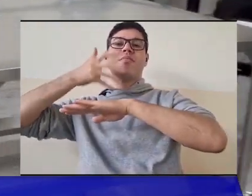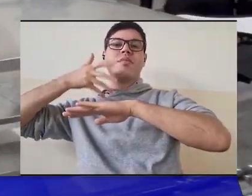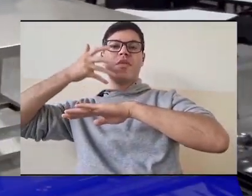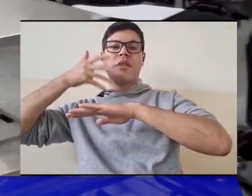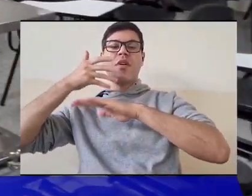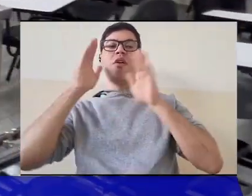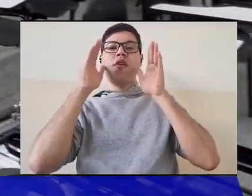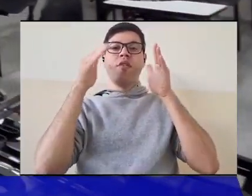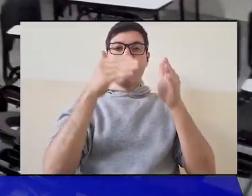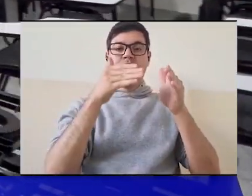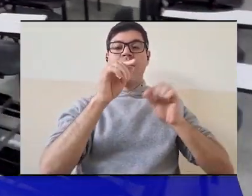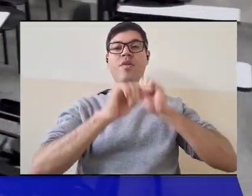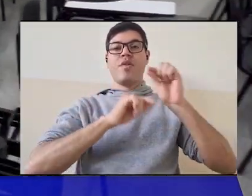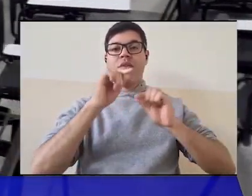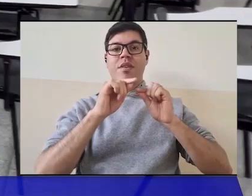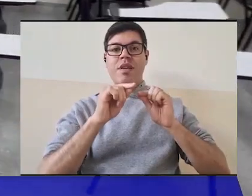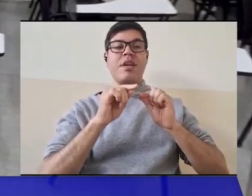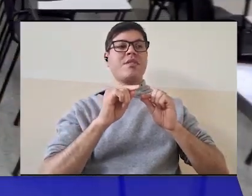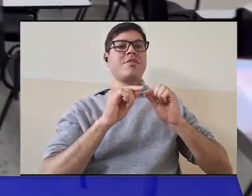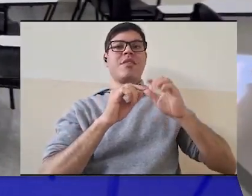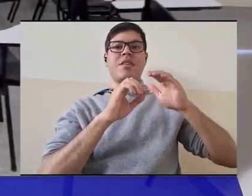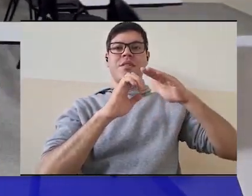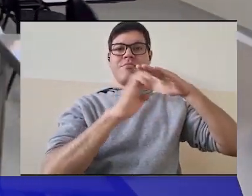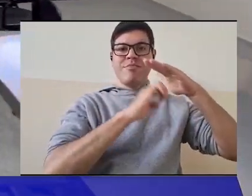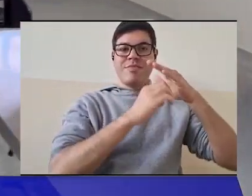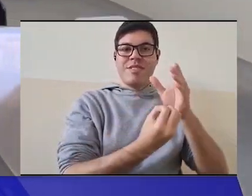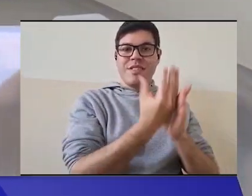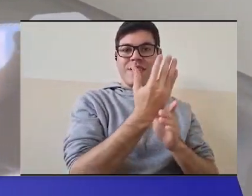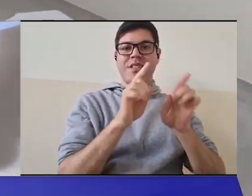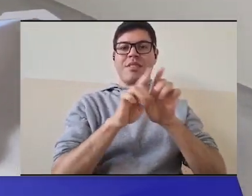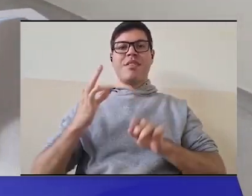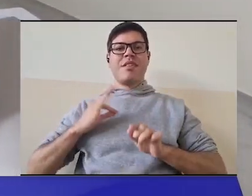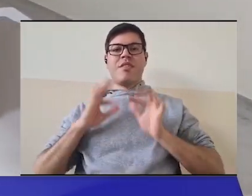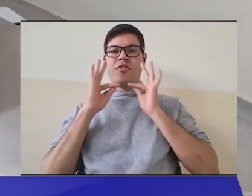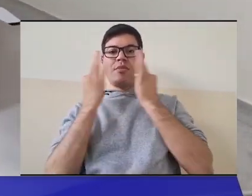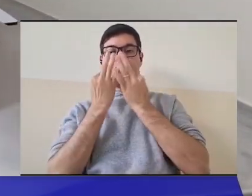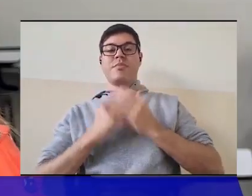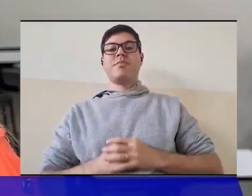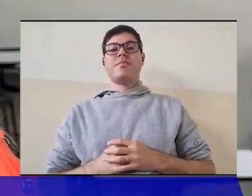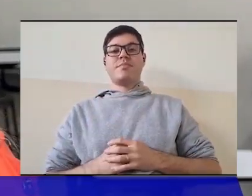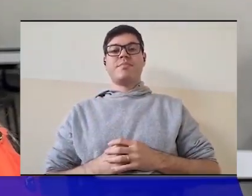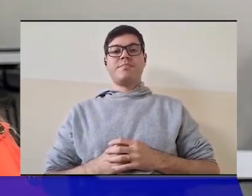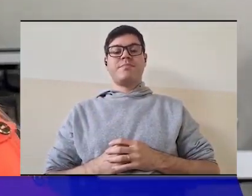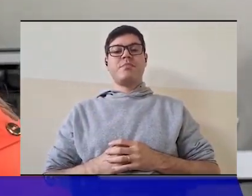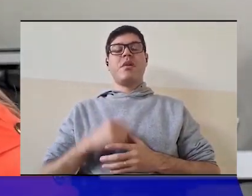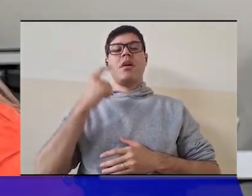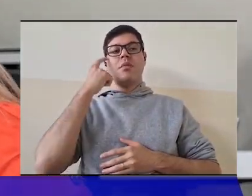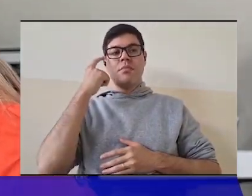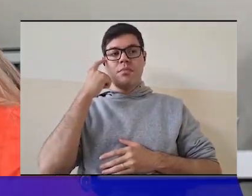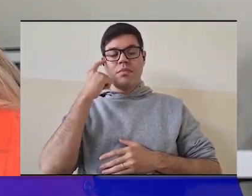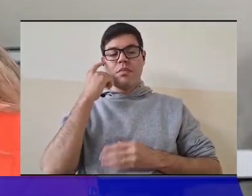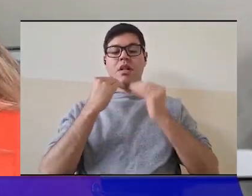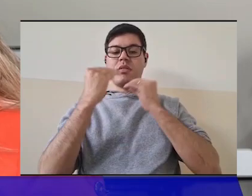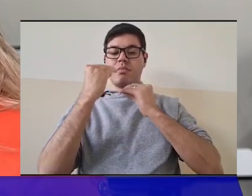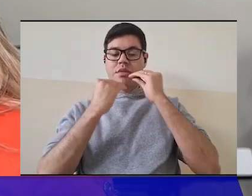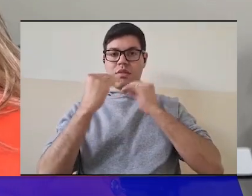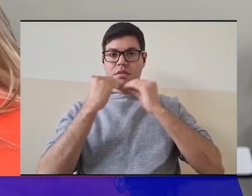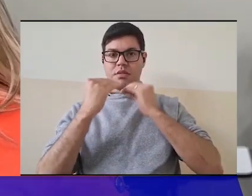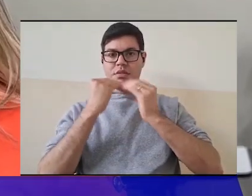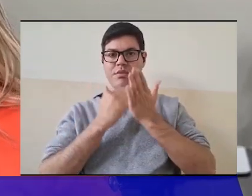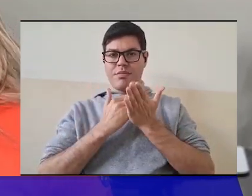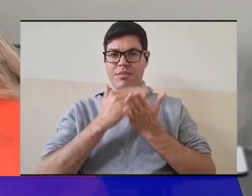e palestras com foco no empreendedorismo e na geração de renda. A intenção é partir da alimentação,